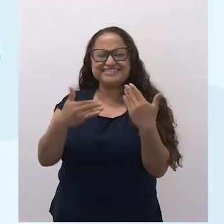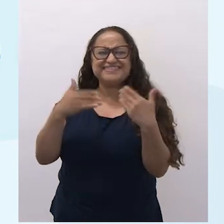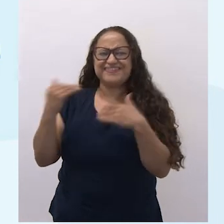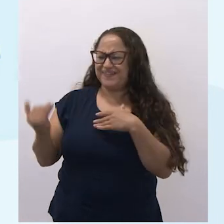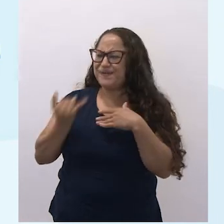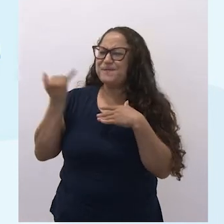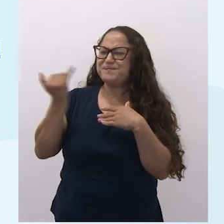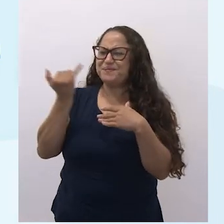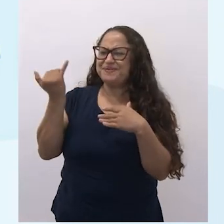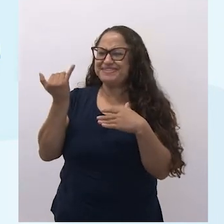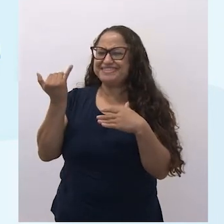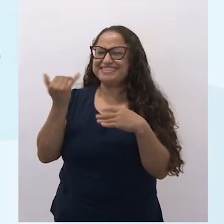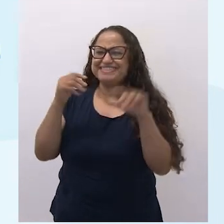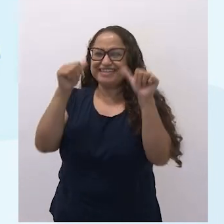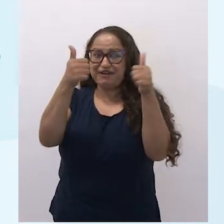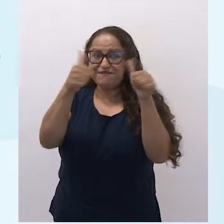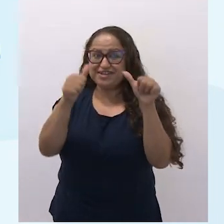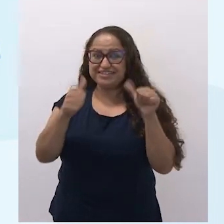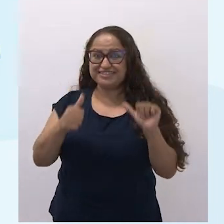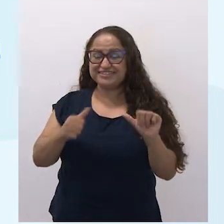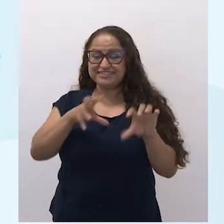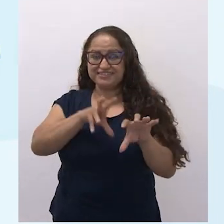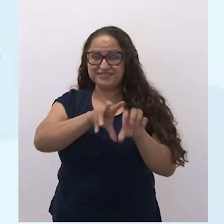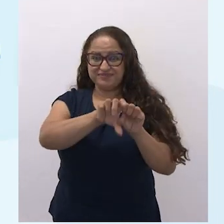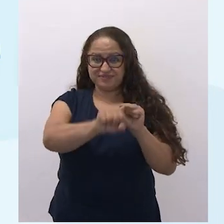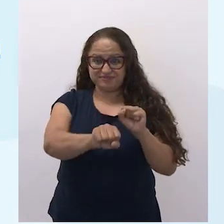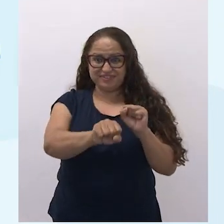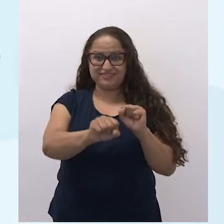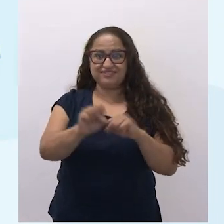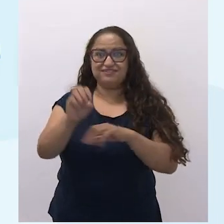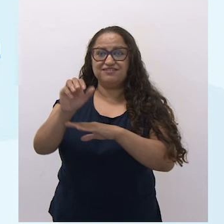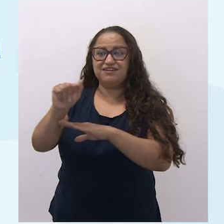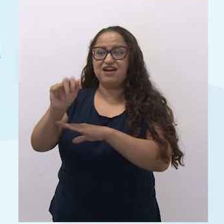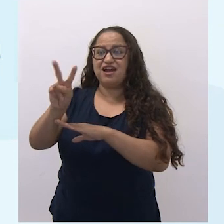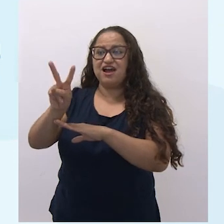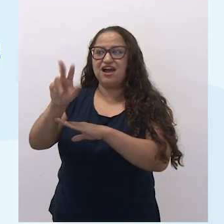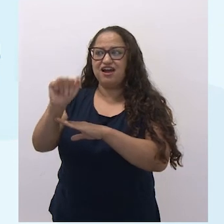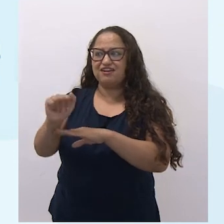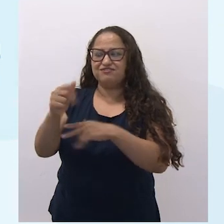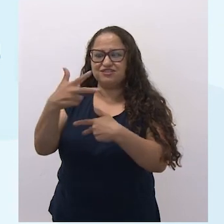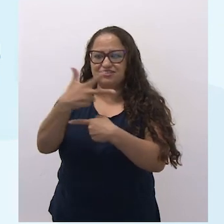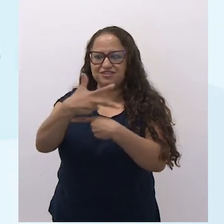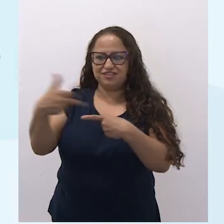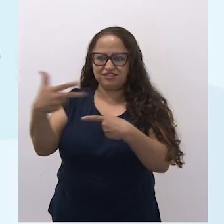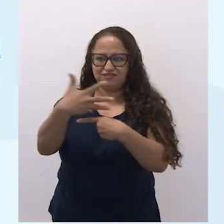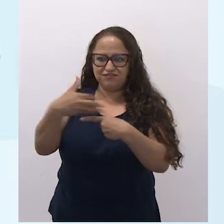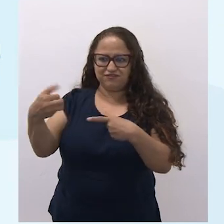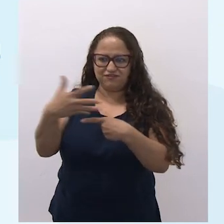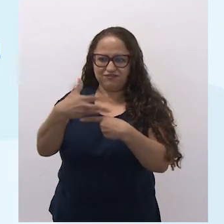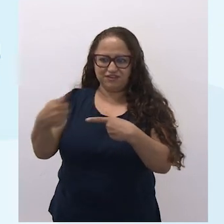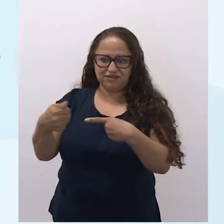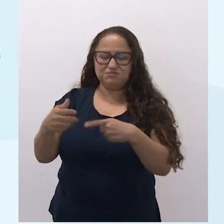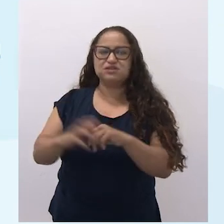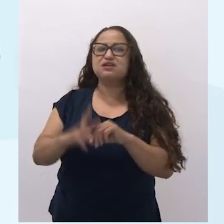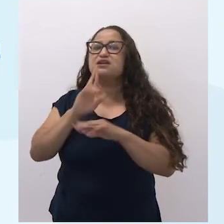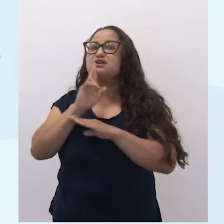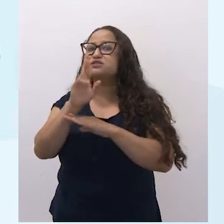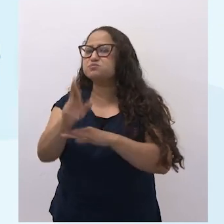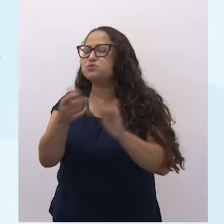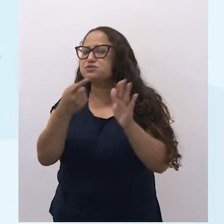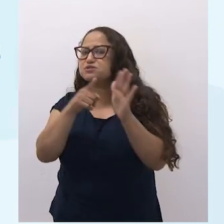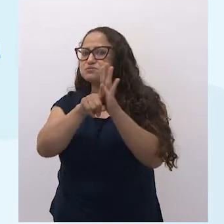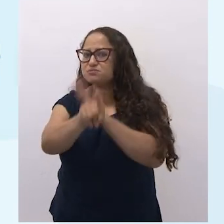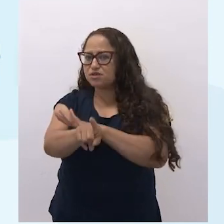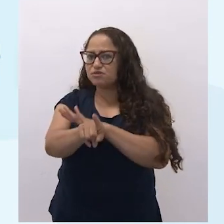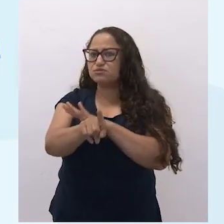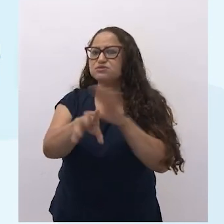da avaliação dessa formação no AVEFAP. Então, acesse o ambiente AVEFAP e responda as questões